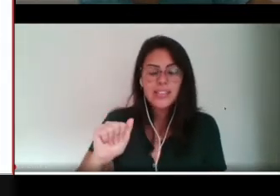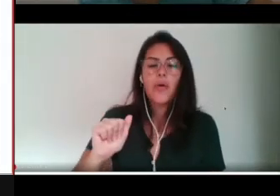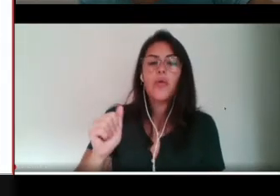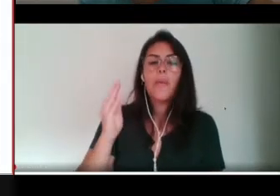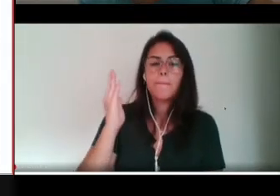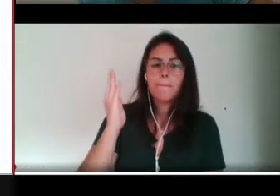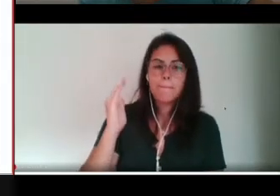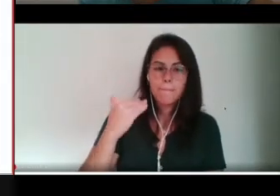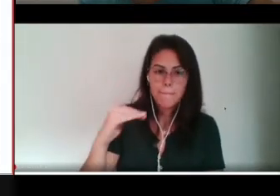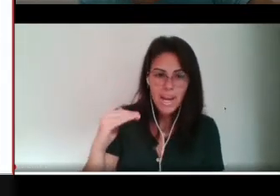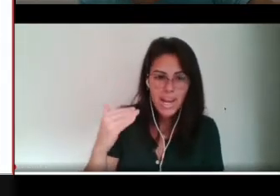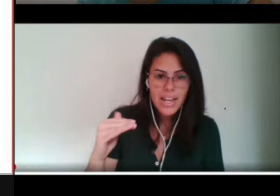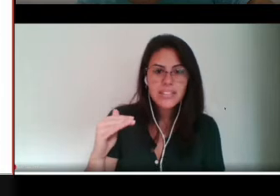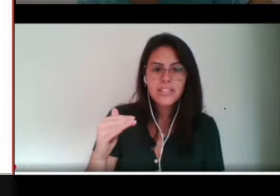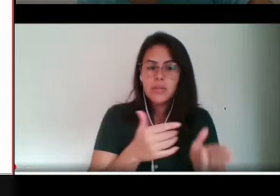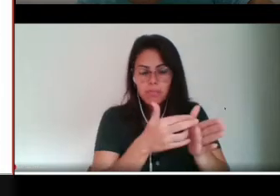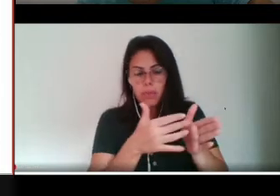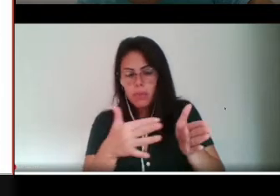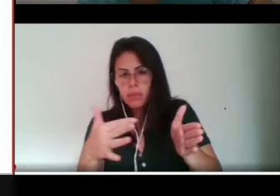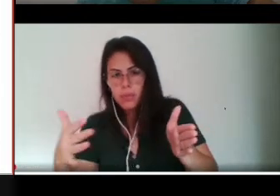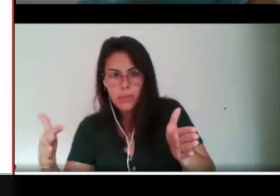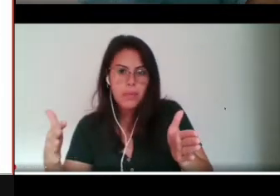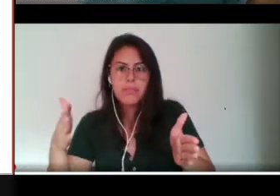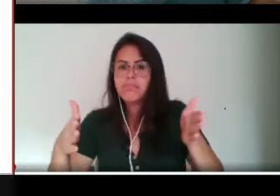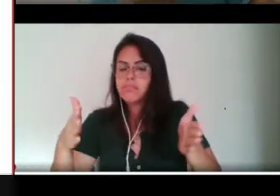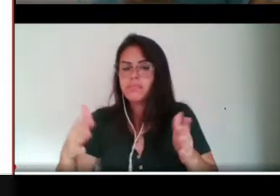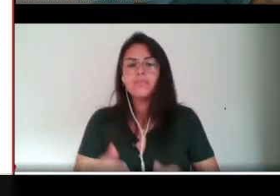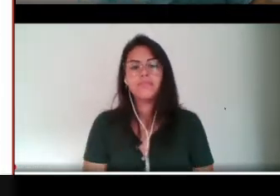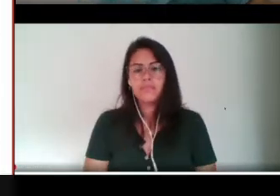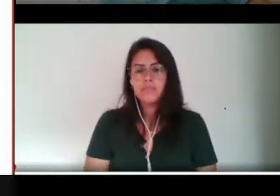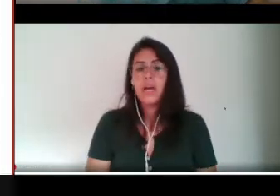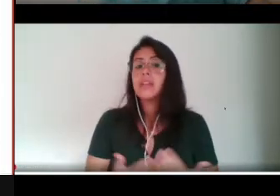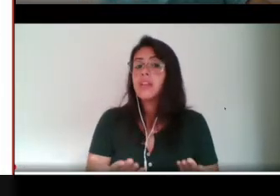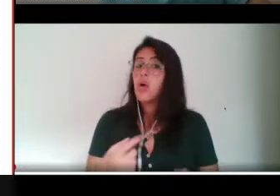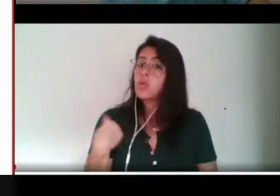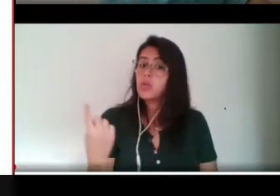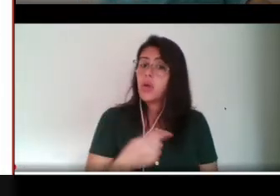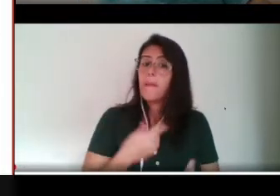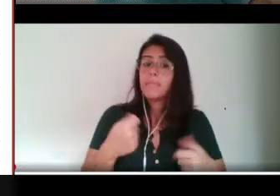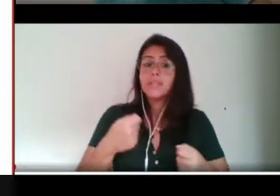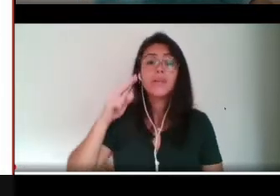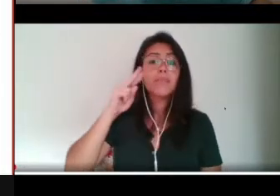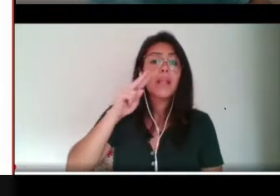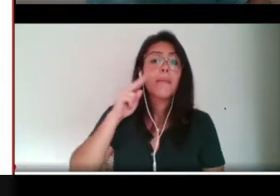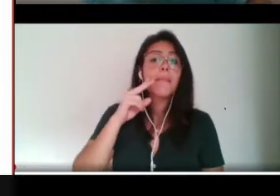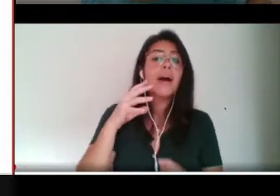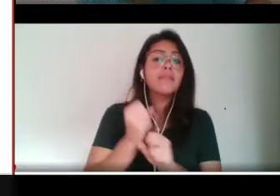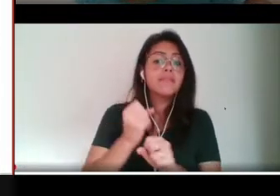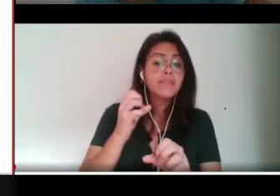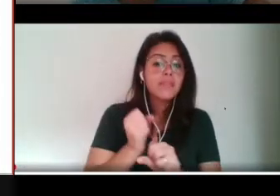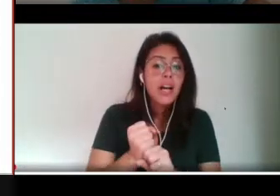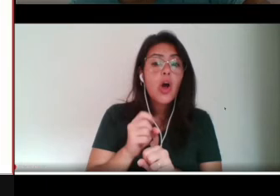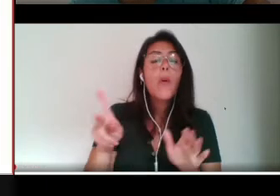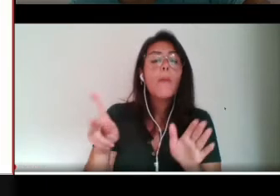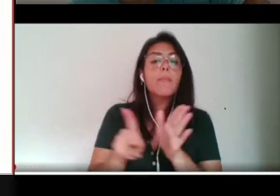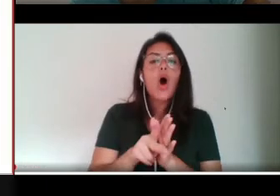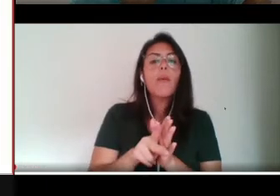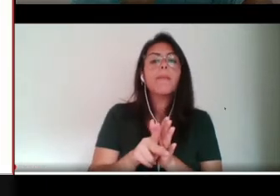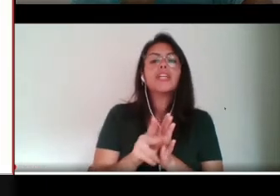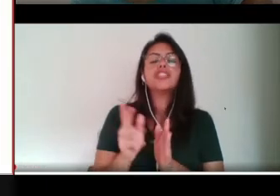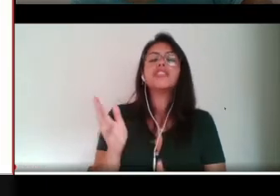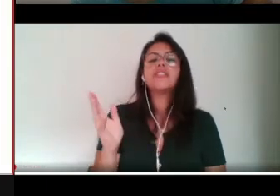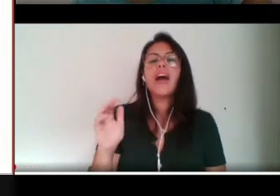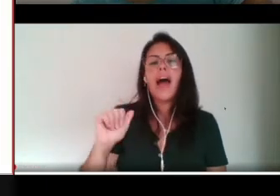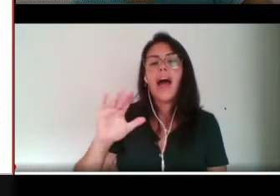equações para aceleração constante. Então, quando a aceleração é constante, você integra